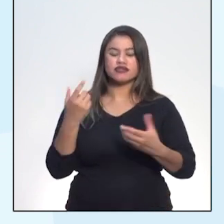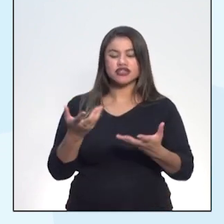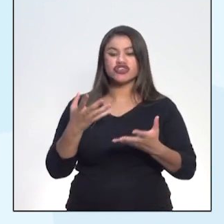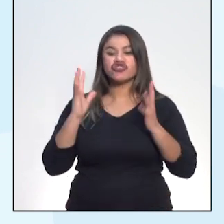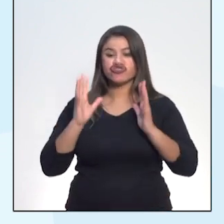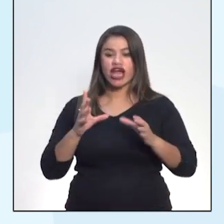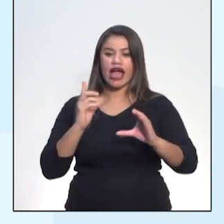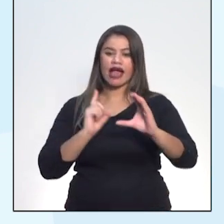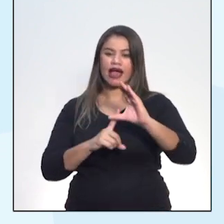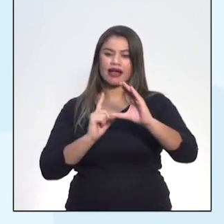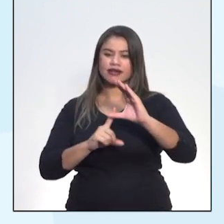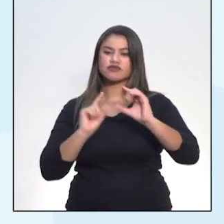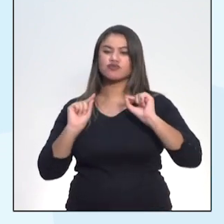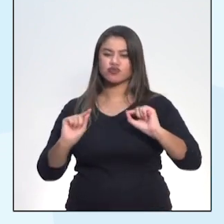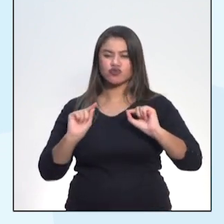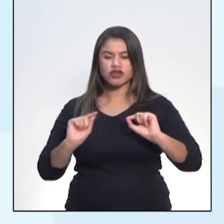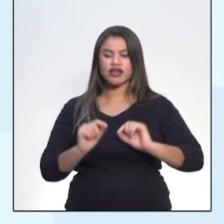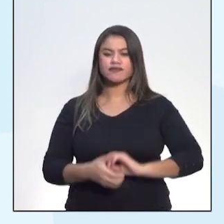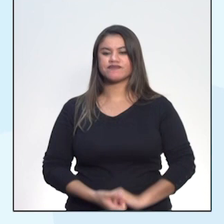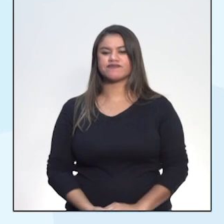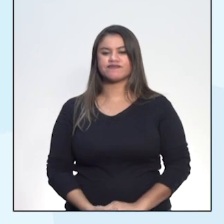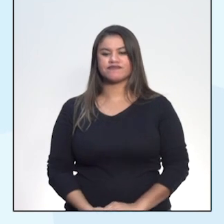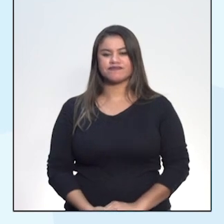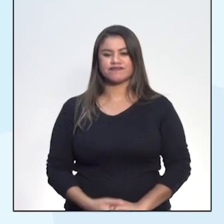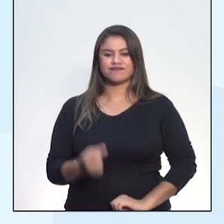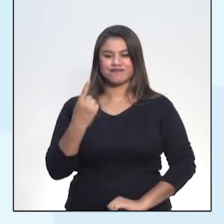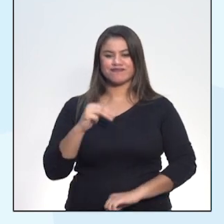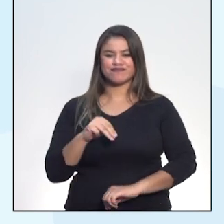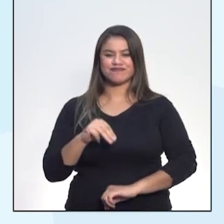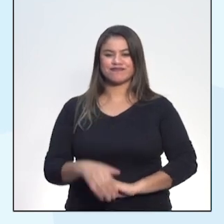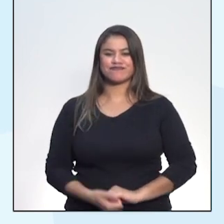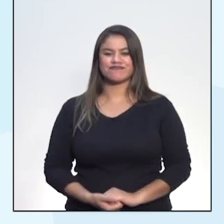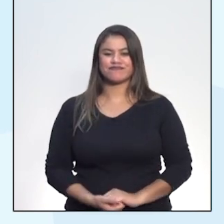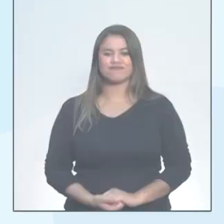vocês sobre o que é capitalismo. 1 minuto.